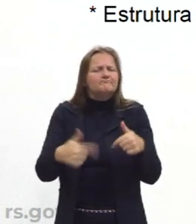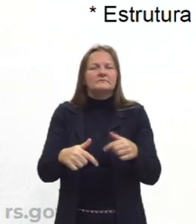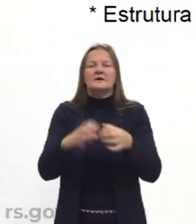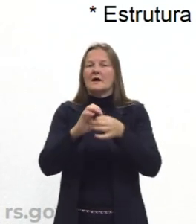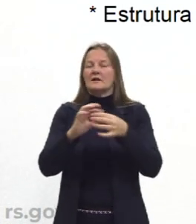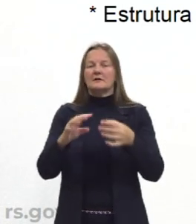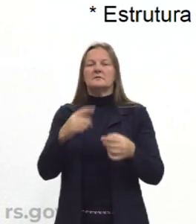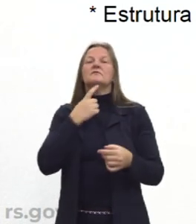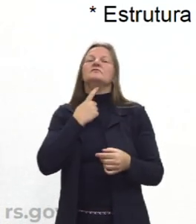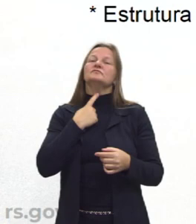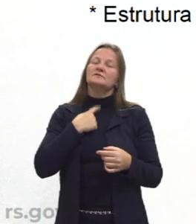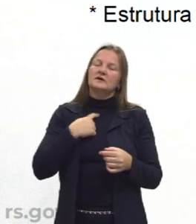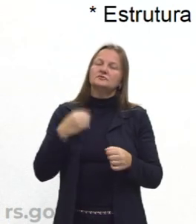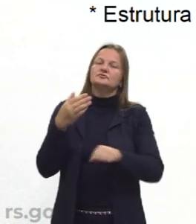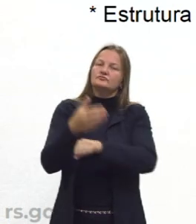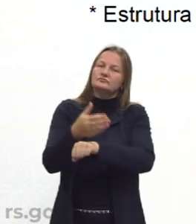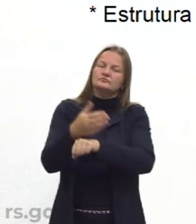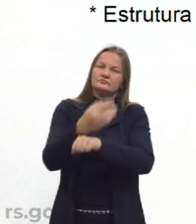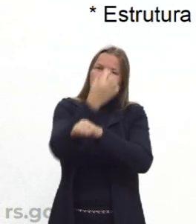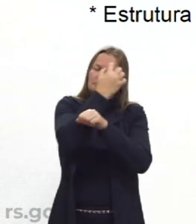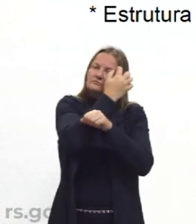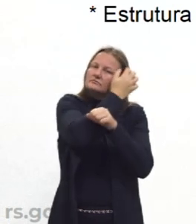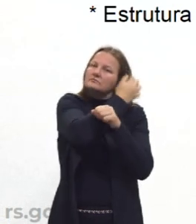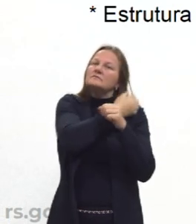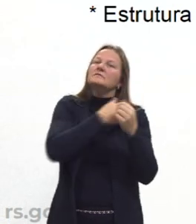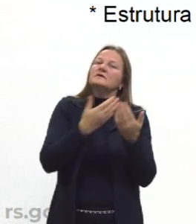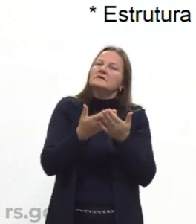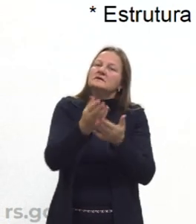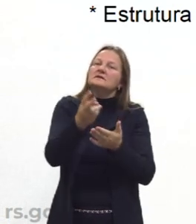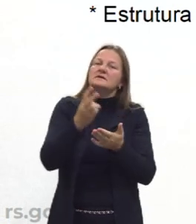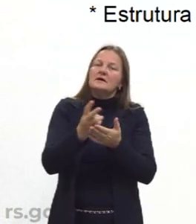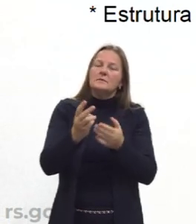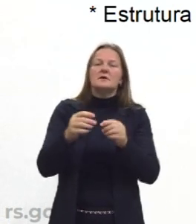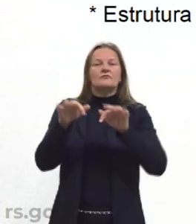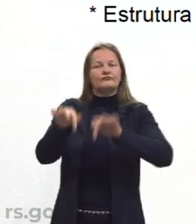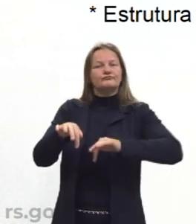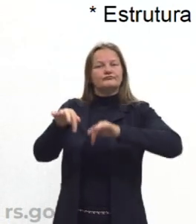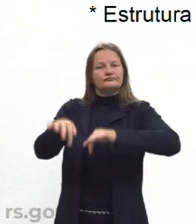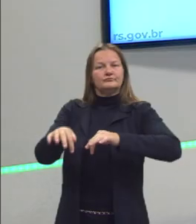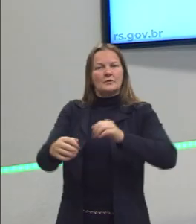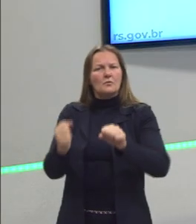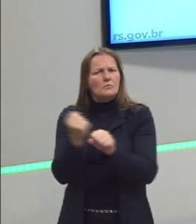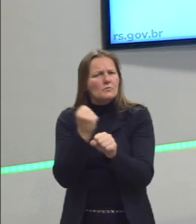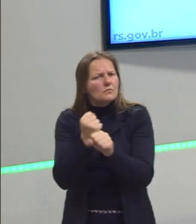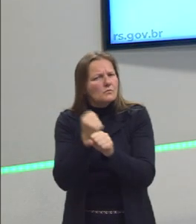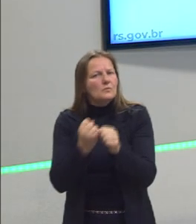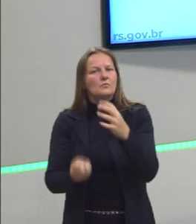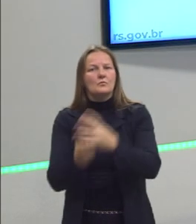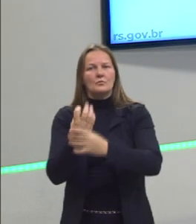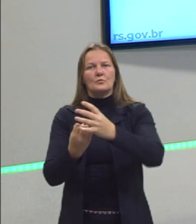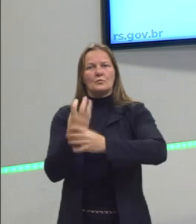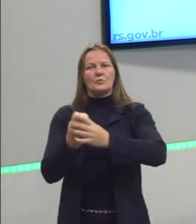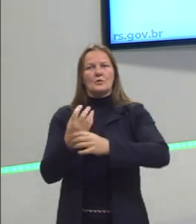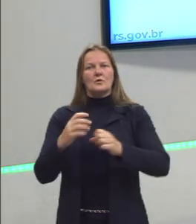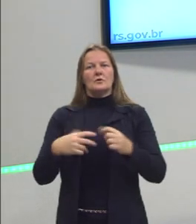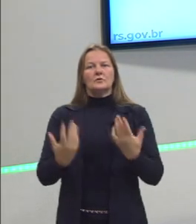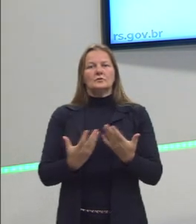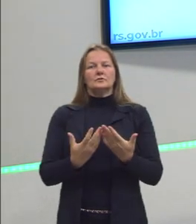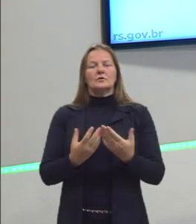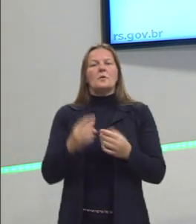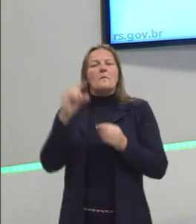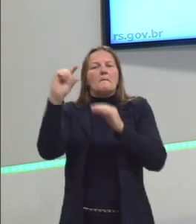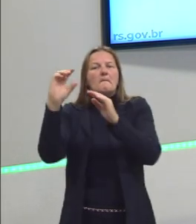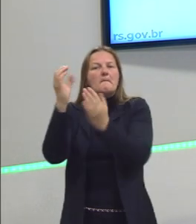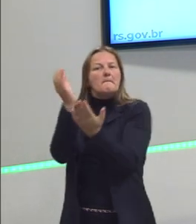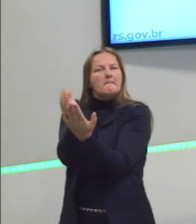livre entre "vontade trabalhava no feudo produzir para o senhor feudal toda a produção e ficava com